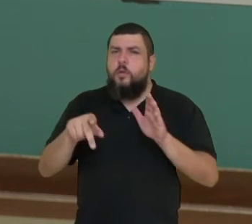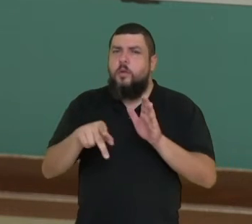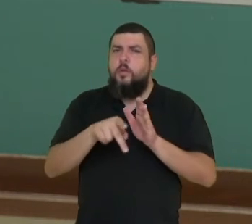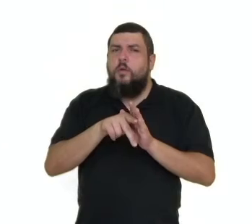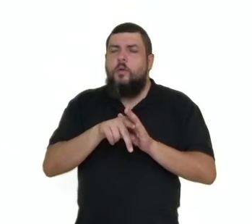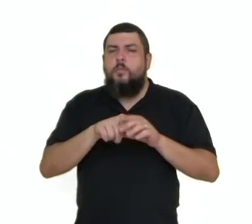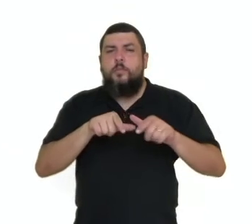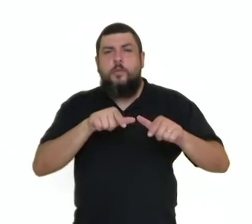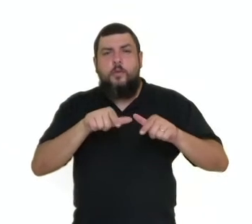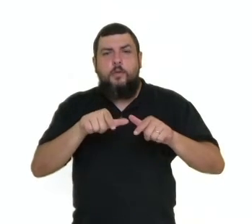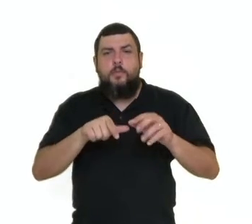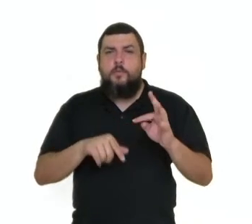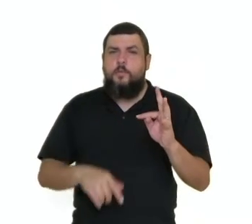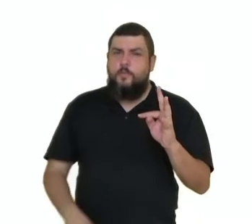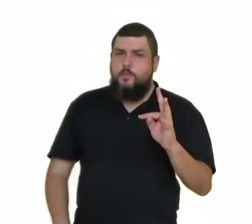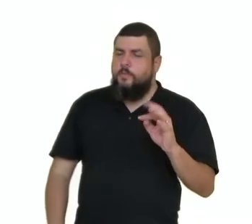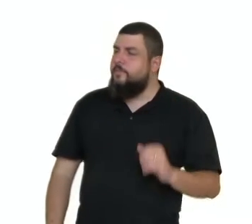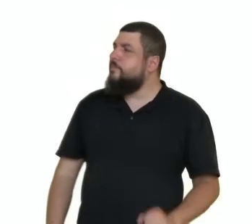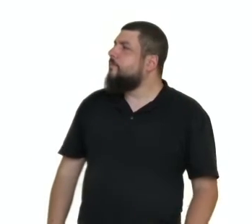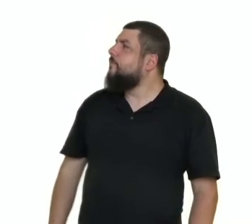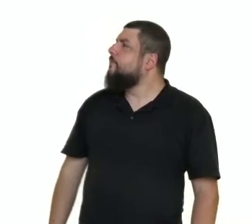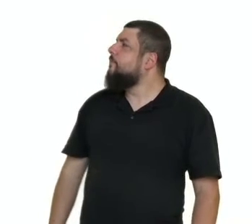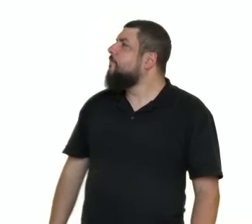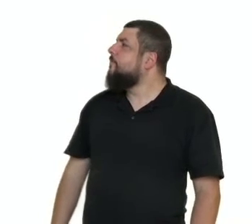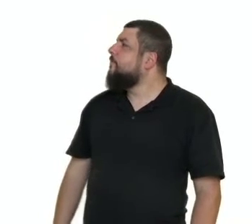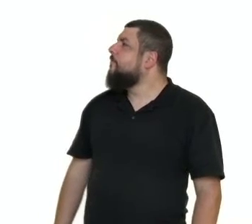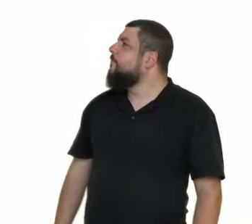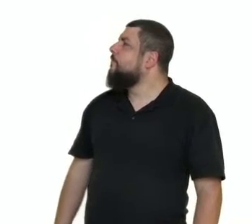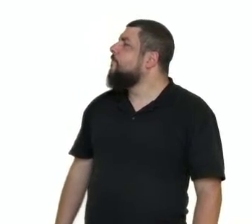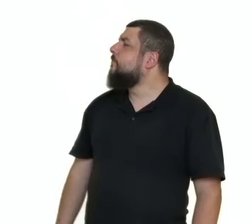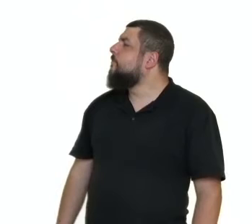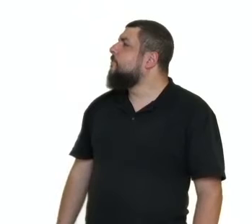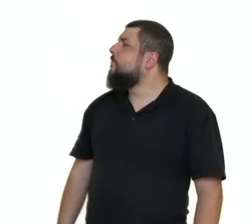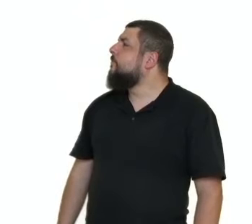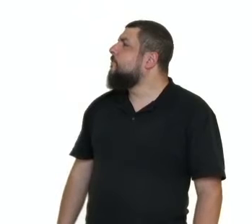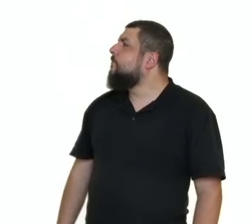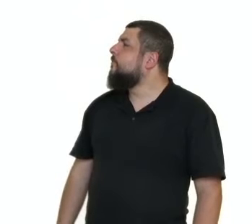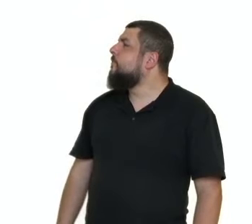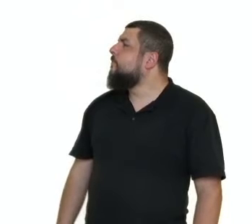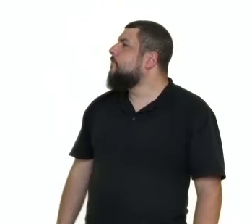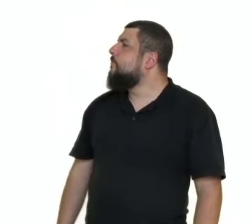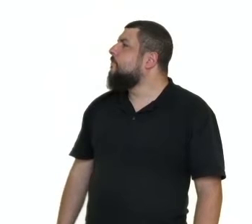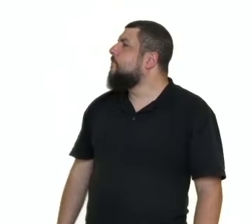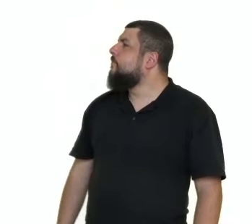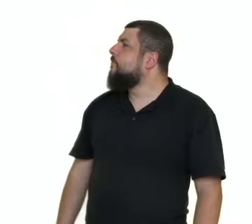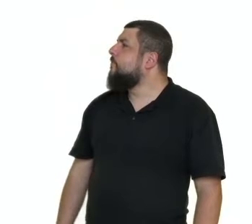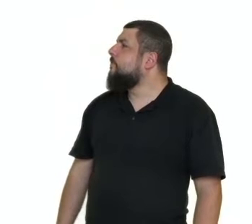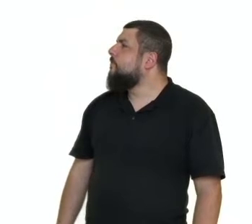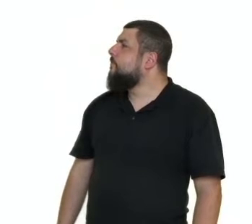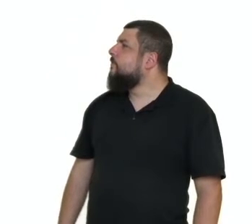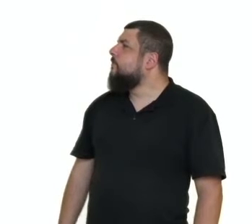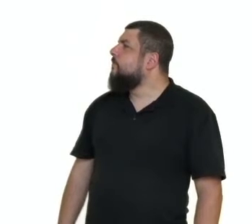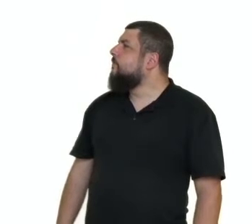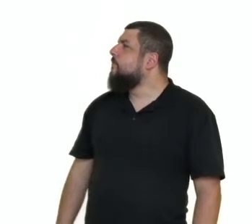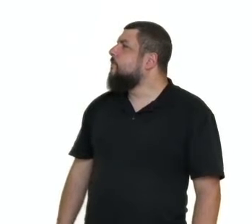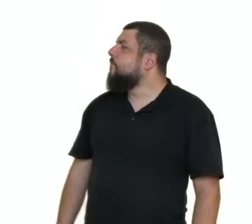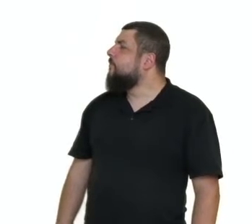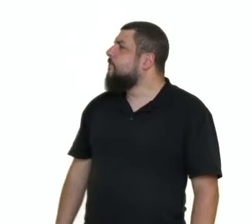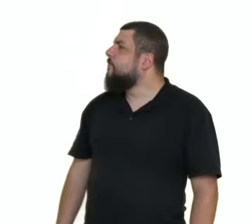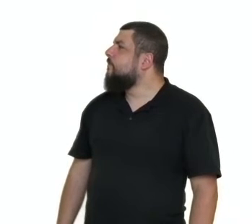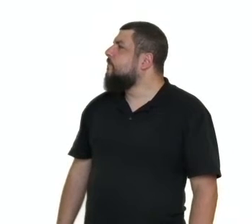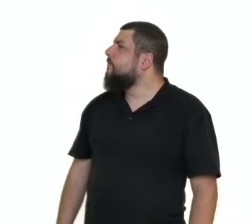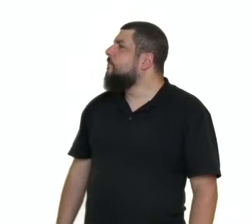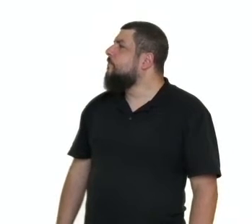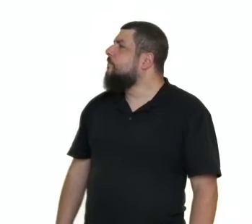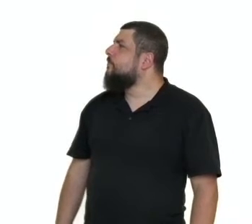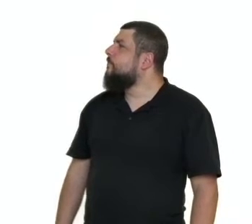resistência é igual a menos FR vezes H, ou seja, tal da força de resistência é